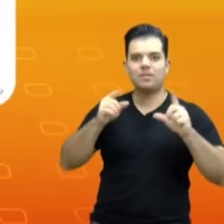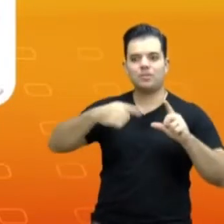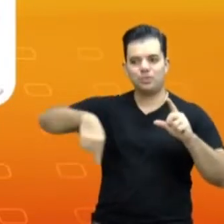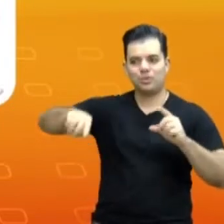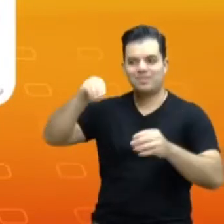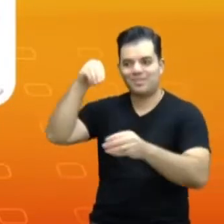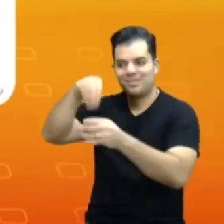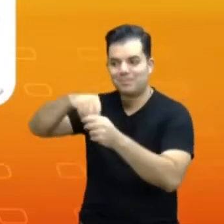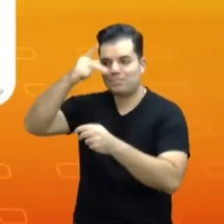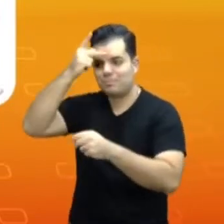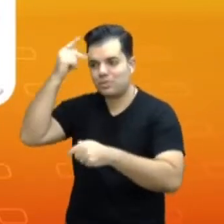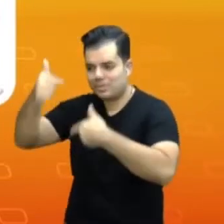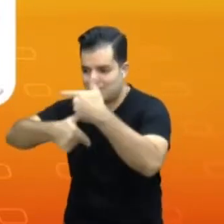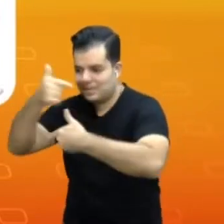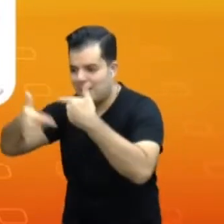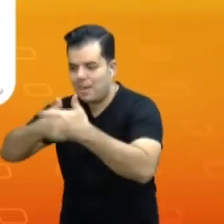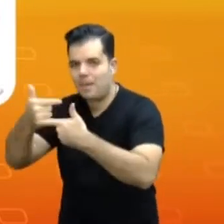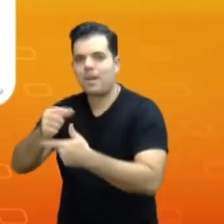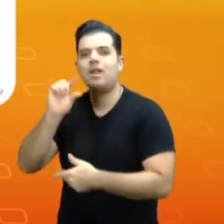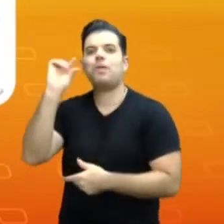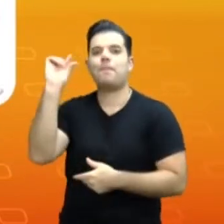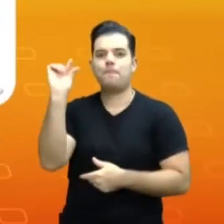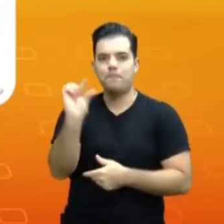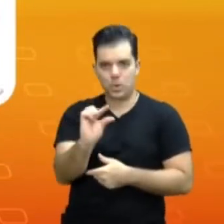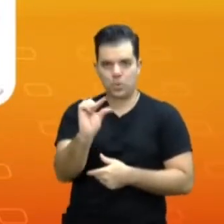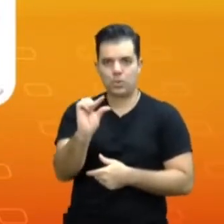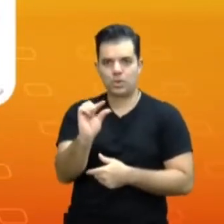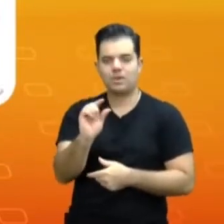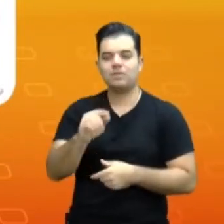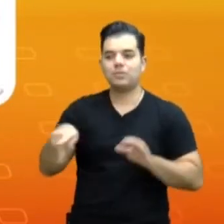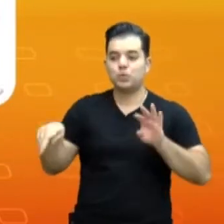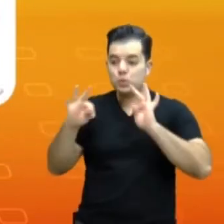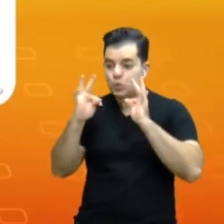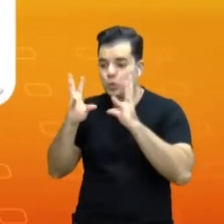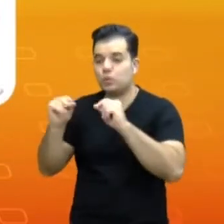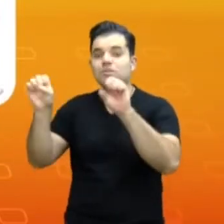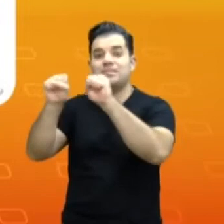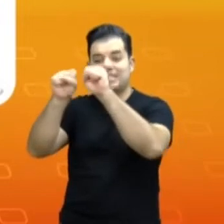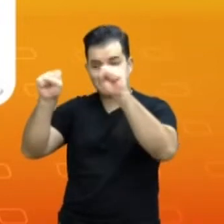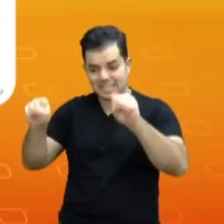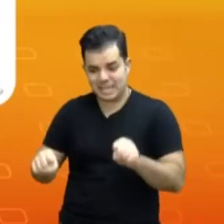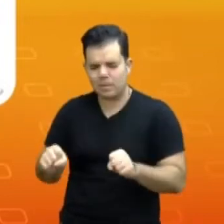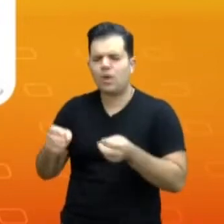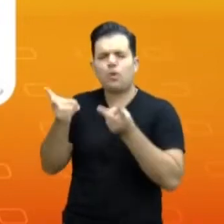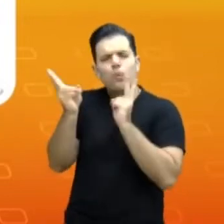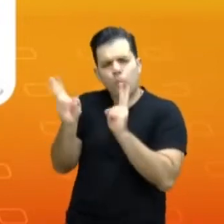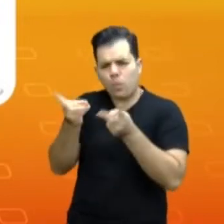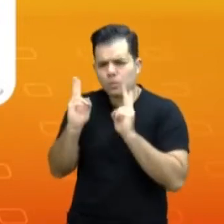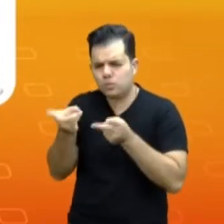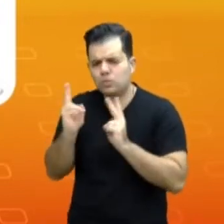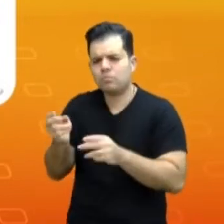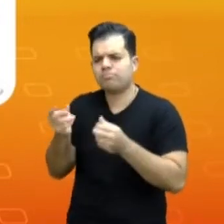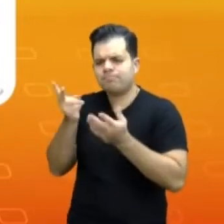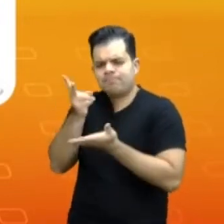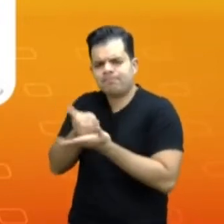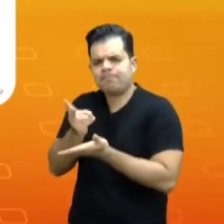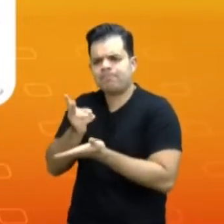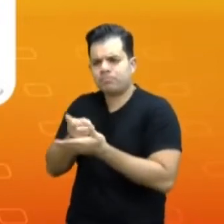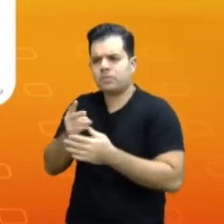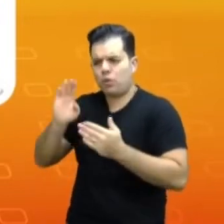poucos ali dentro e nenhuma audiência. Então, assim, os sistemas, eles continuavam redundantes, resilientes